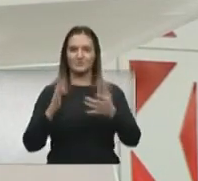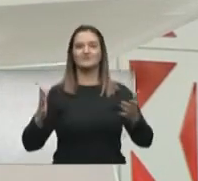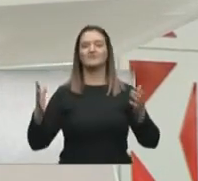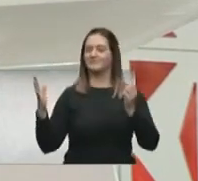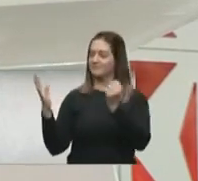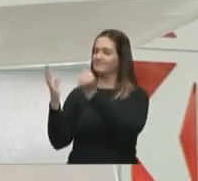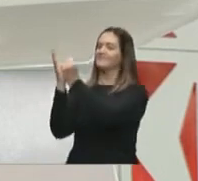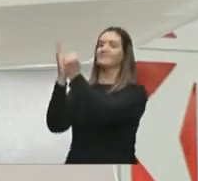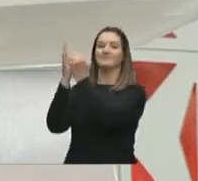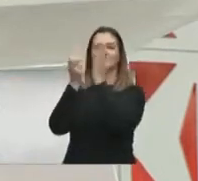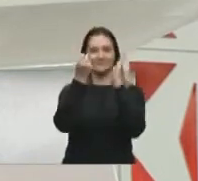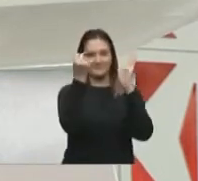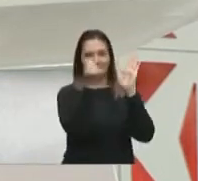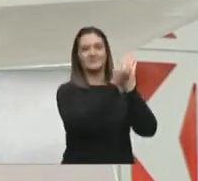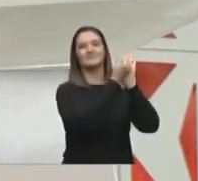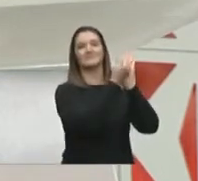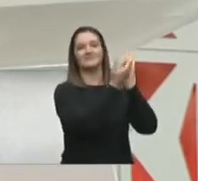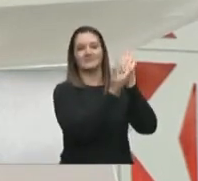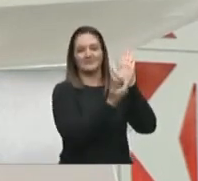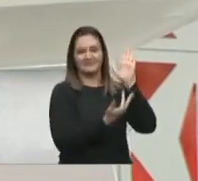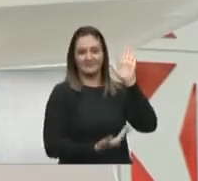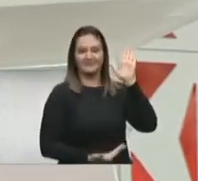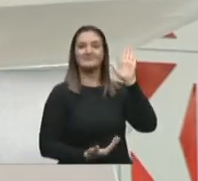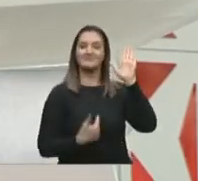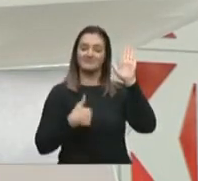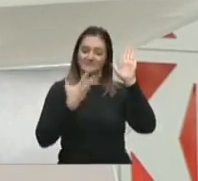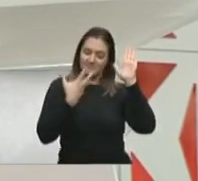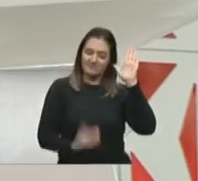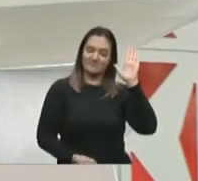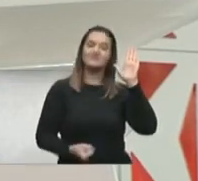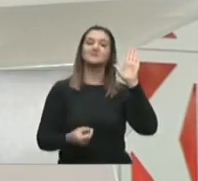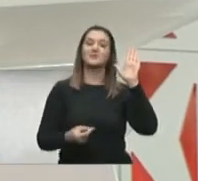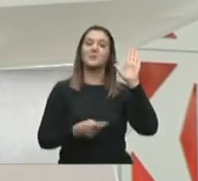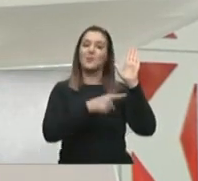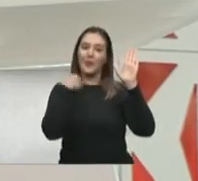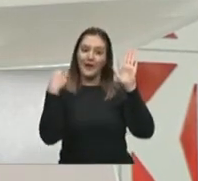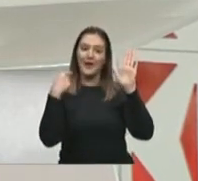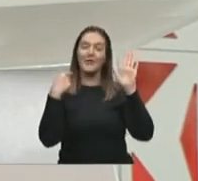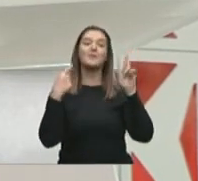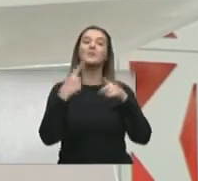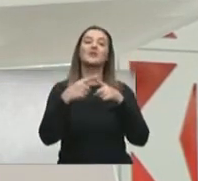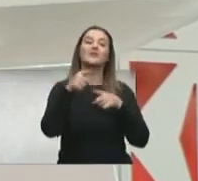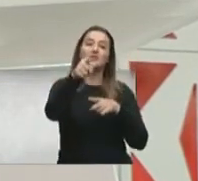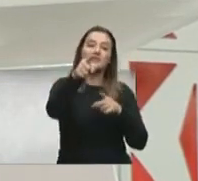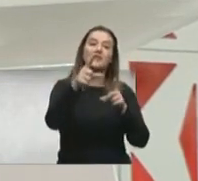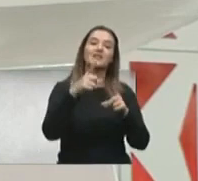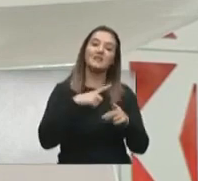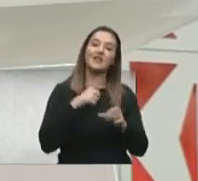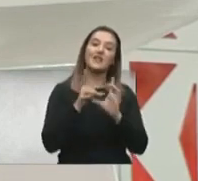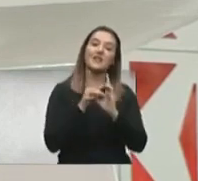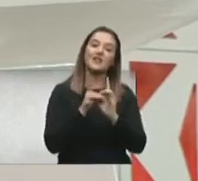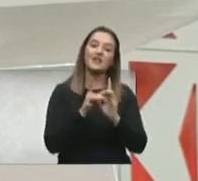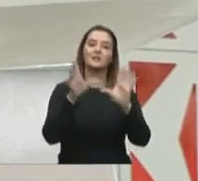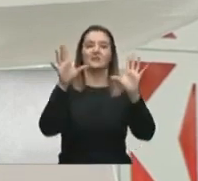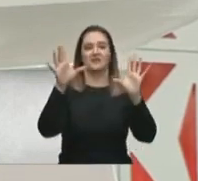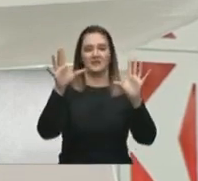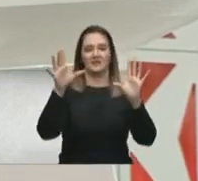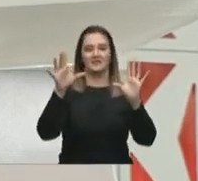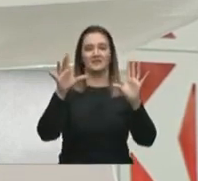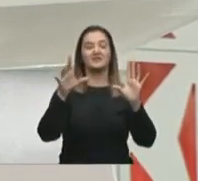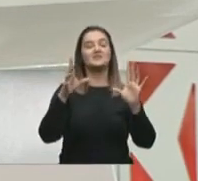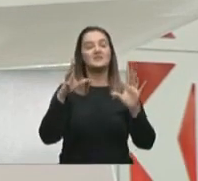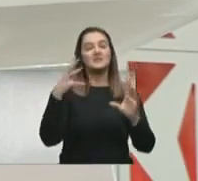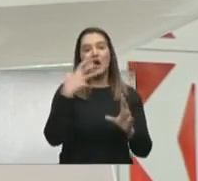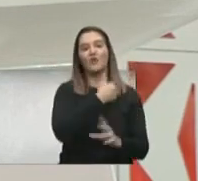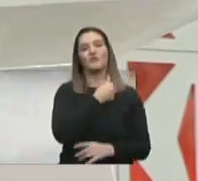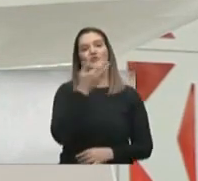e por mim. Ele veio para morrer na cruz, para livrar você e eu da morte eterna. E foi